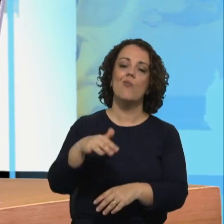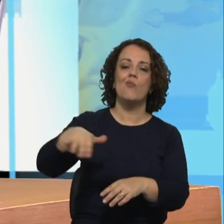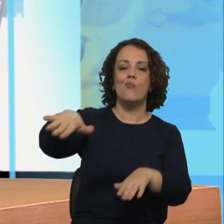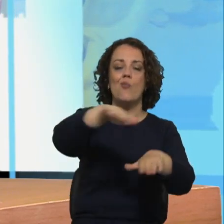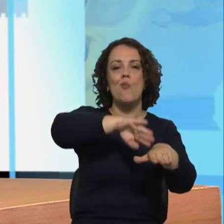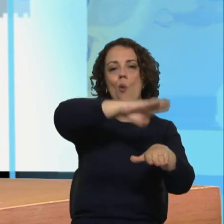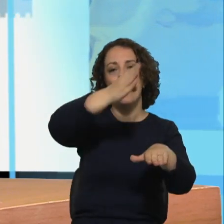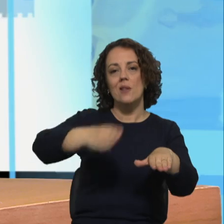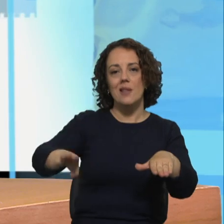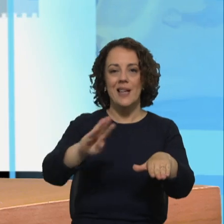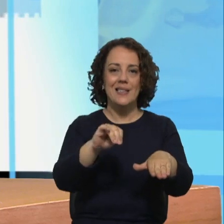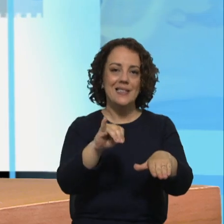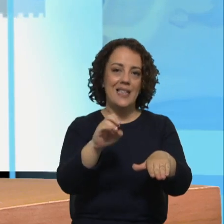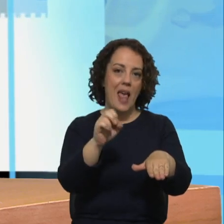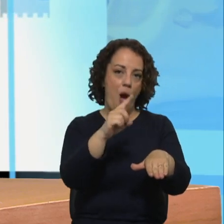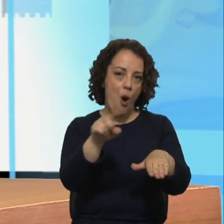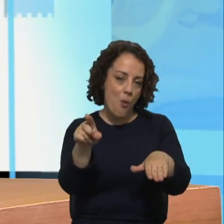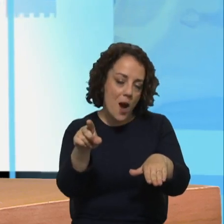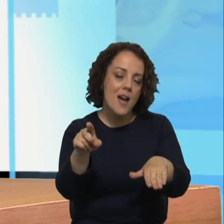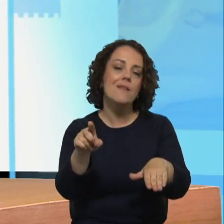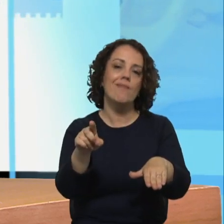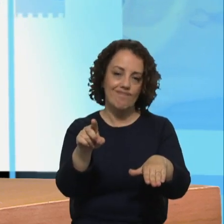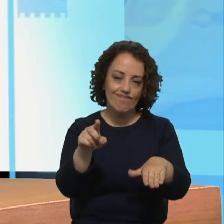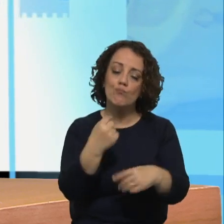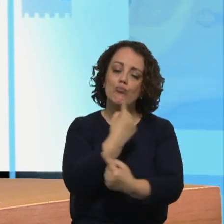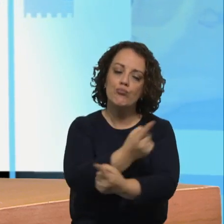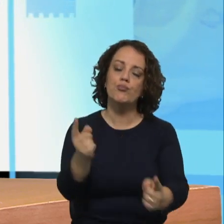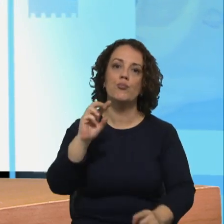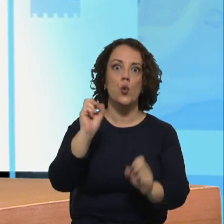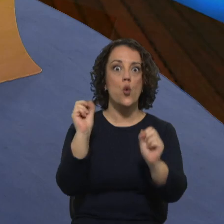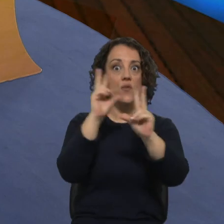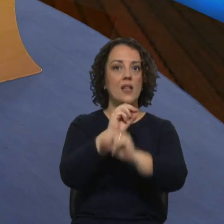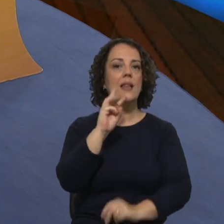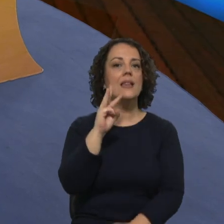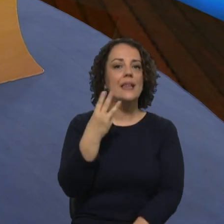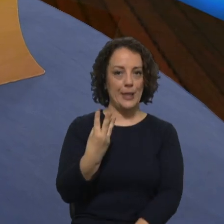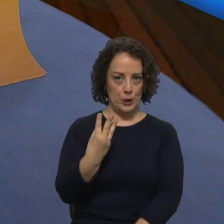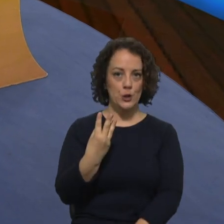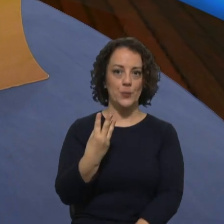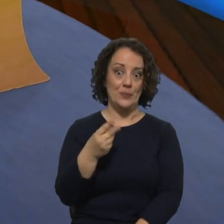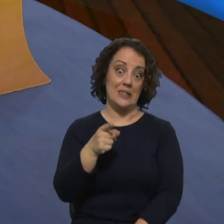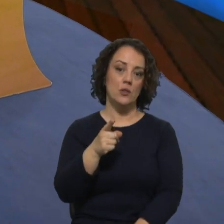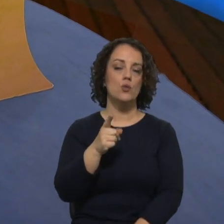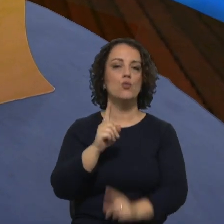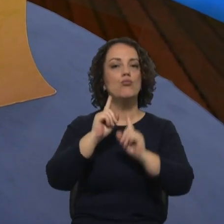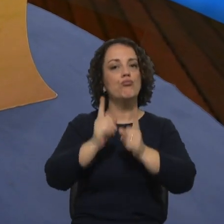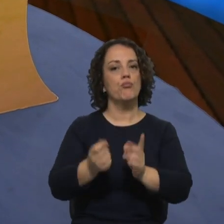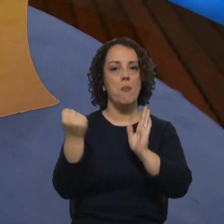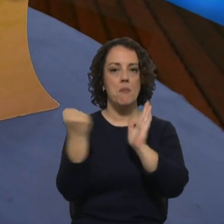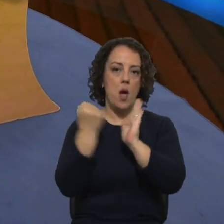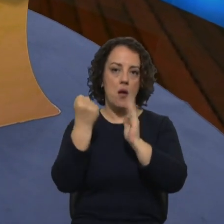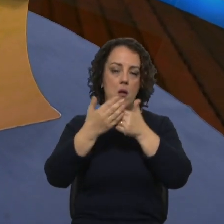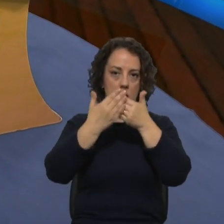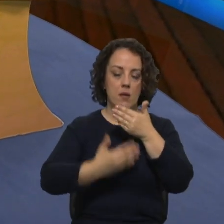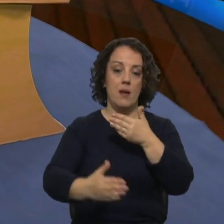define, e terá feito 3 novidades. Não é? E, portanto, isso marca definitivamente não só o